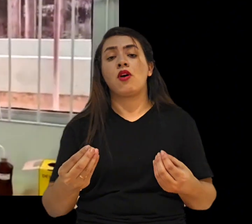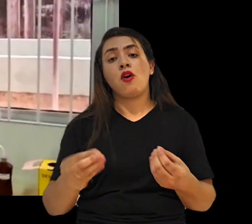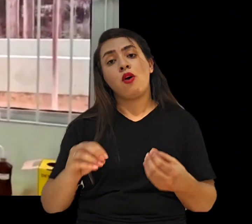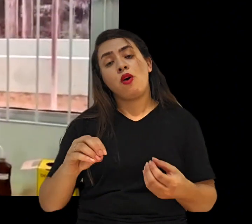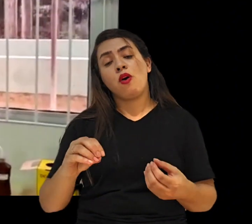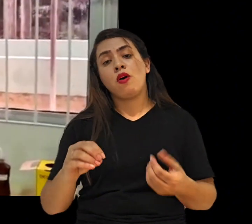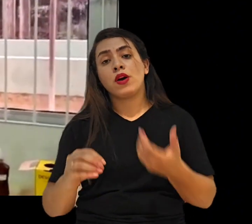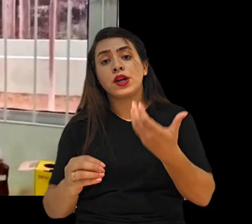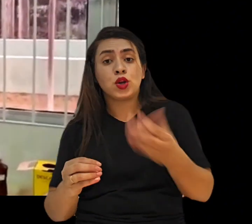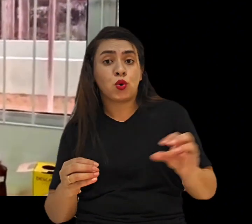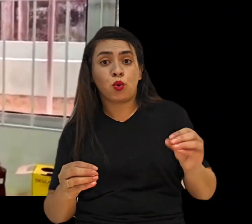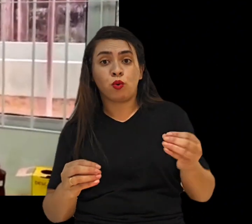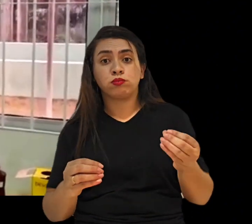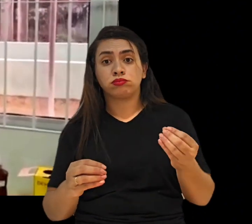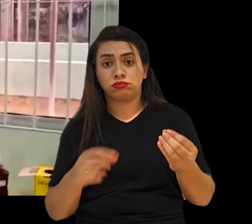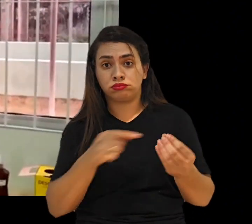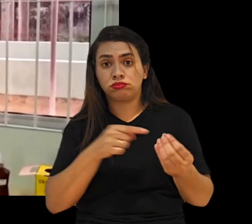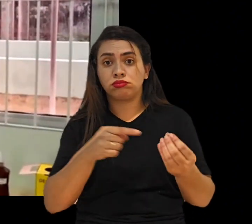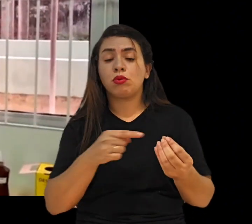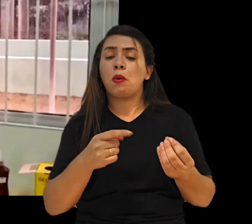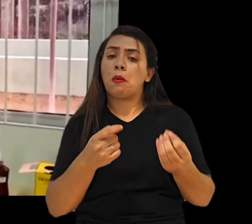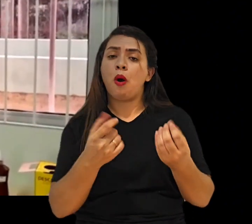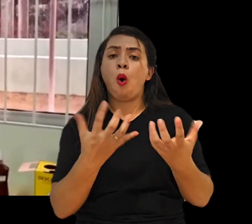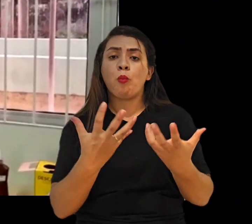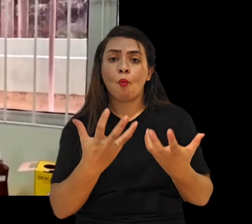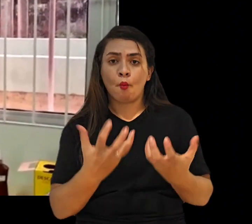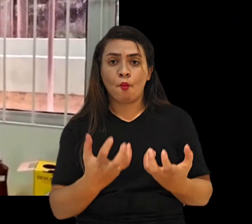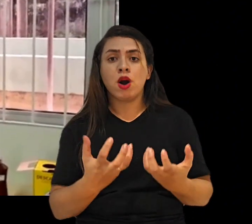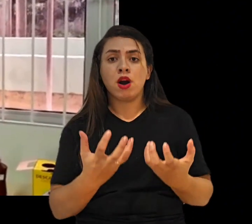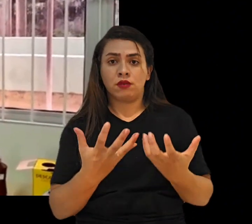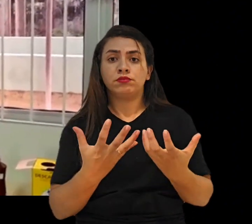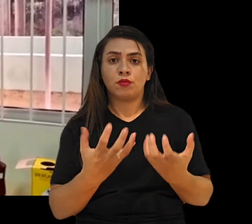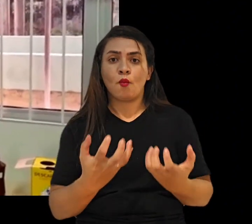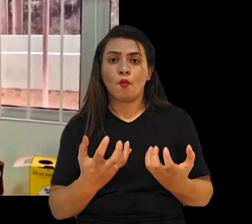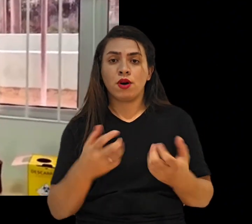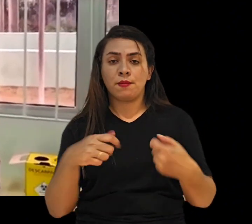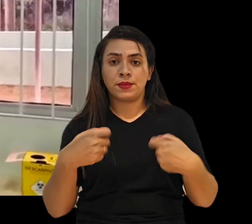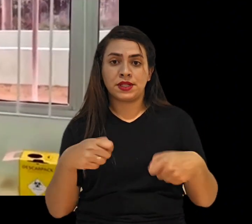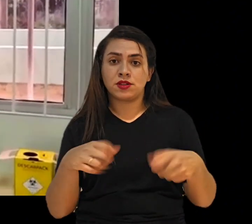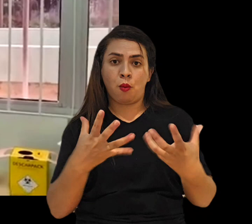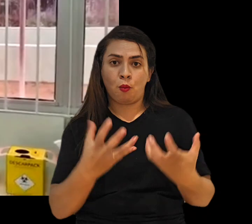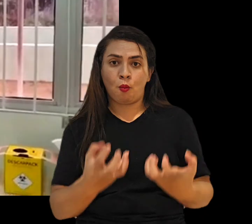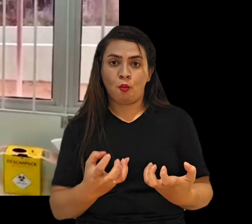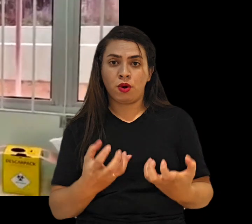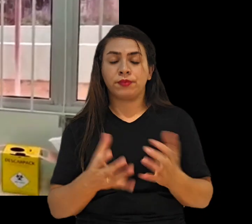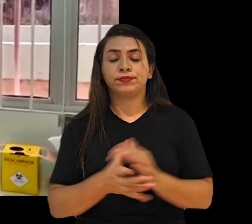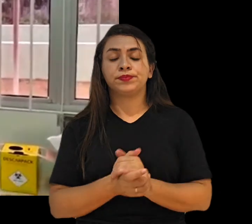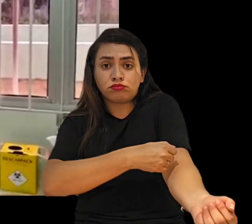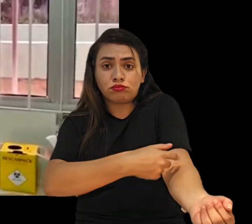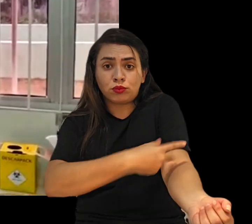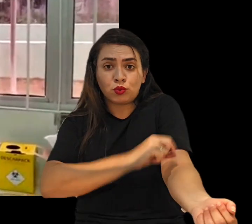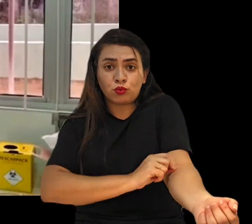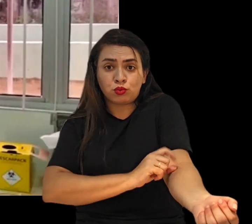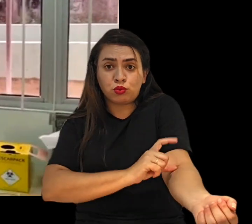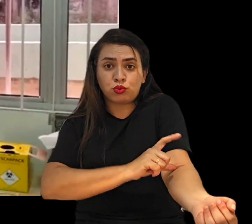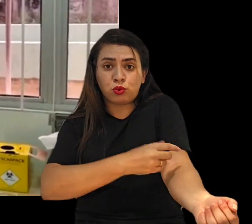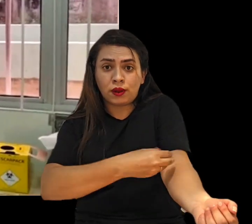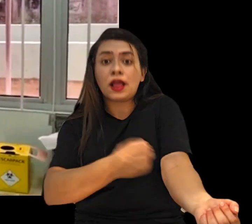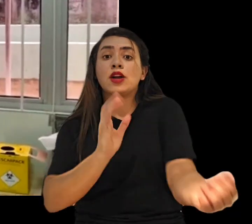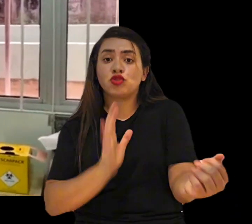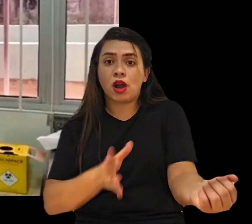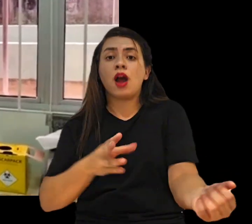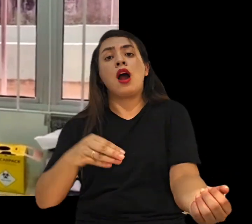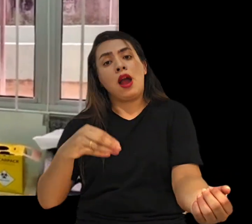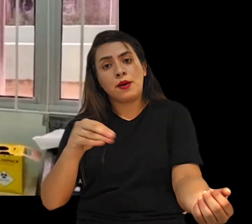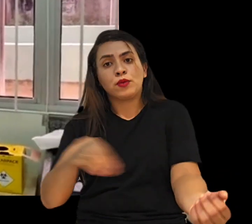álcool 70, tá? E um outro seco, porque antes da coleta a gente passa o algodão para limpar o braço. E